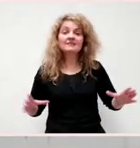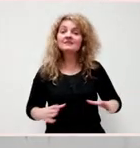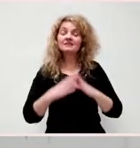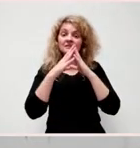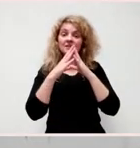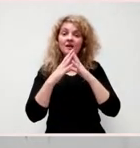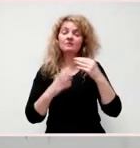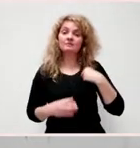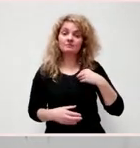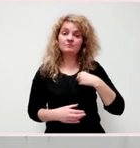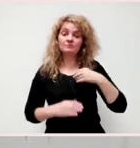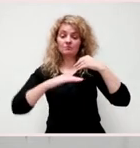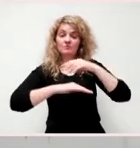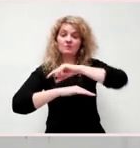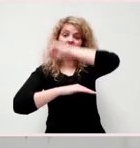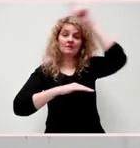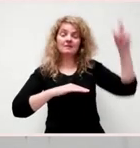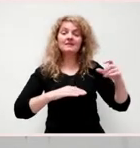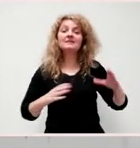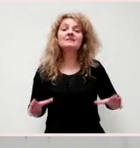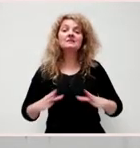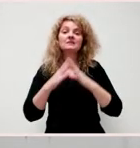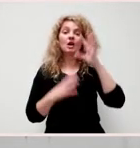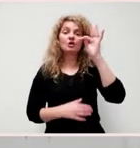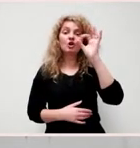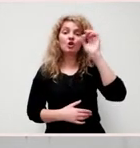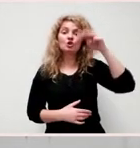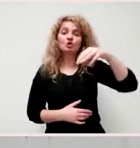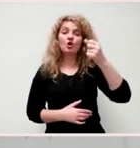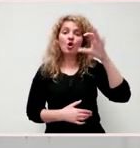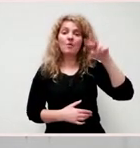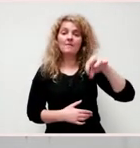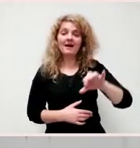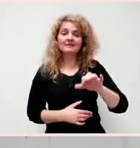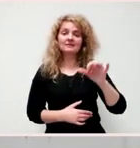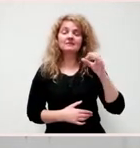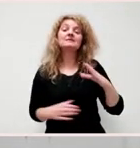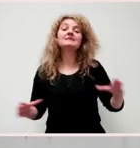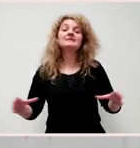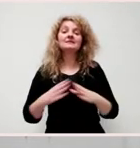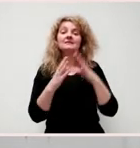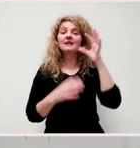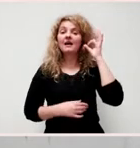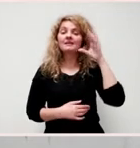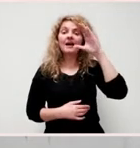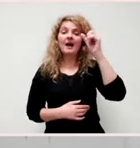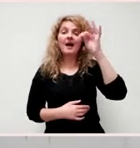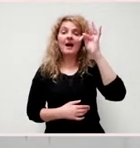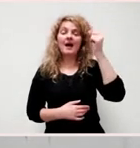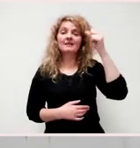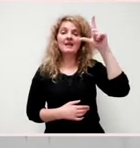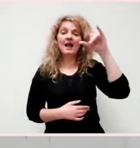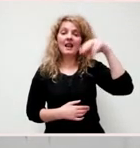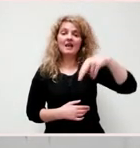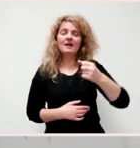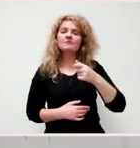aparecen representados no arcosolio, Santo Tomás e Santa Catalina, debían ser santos de especial devoción para Suero ou para a